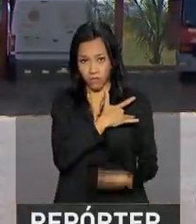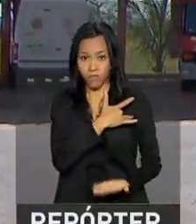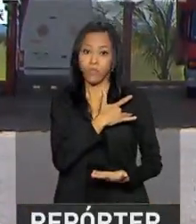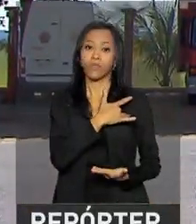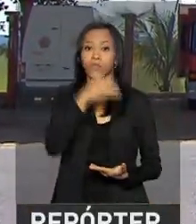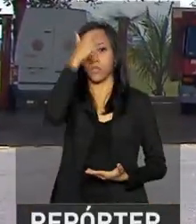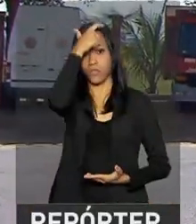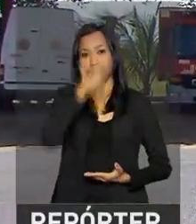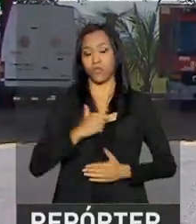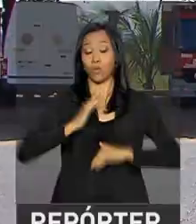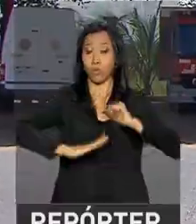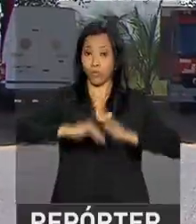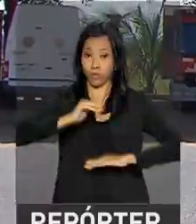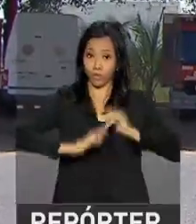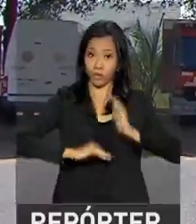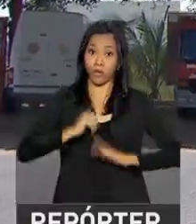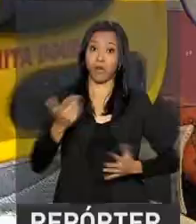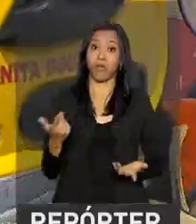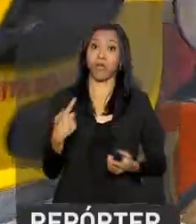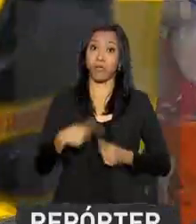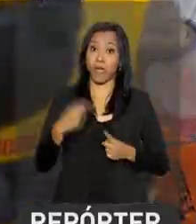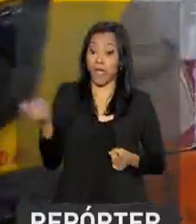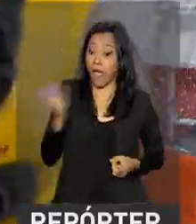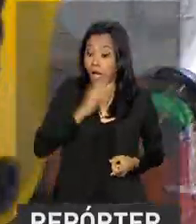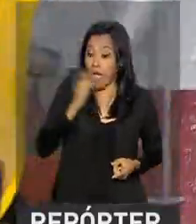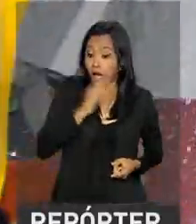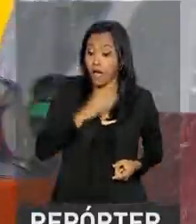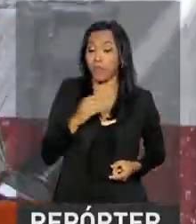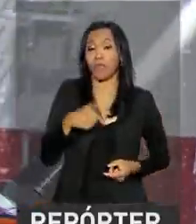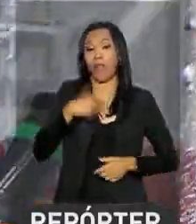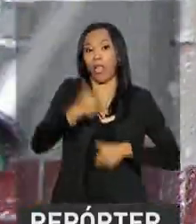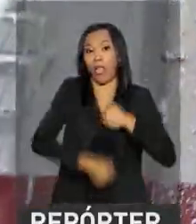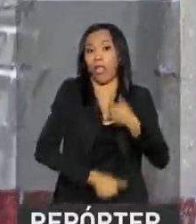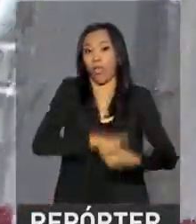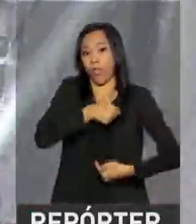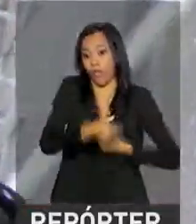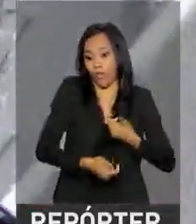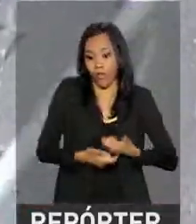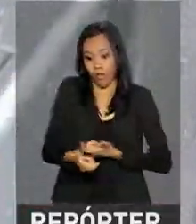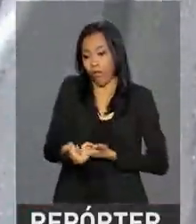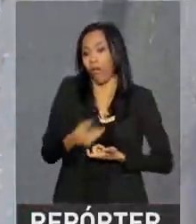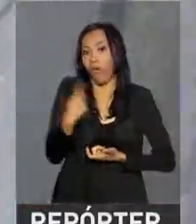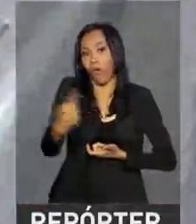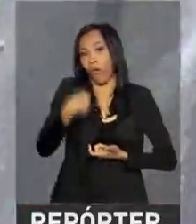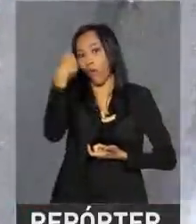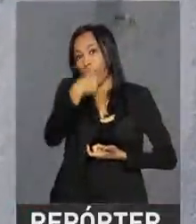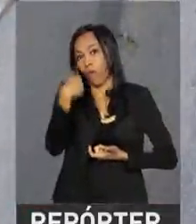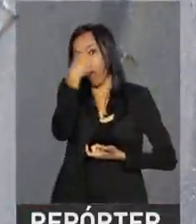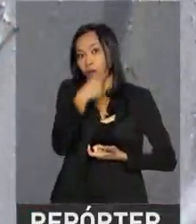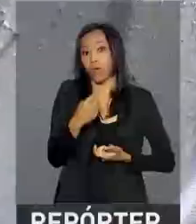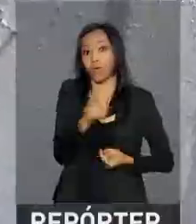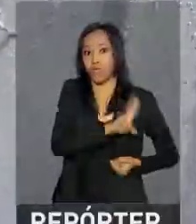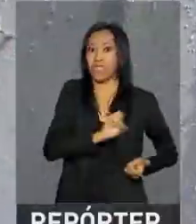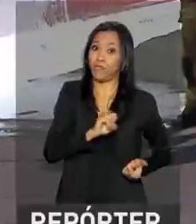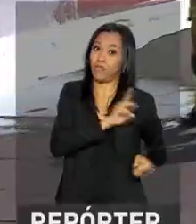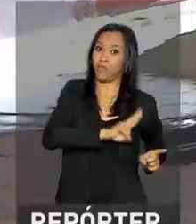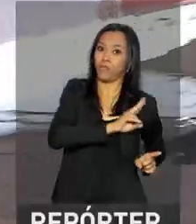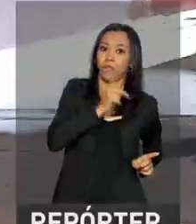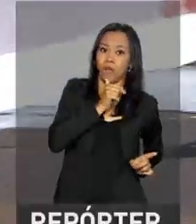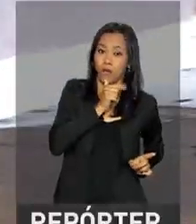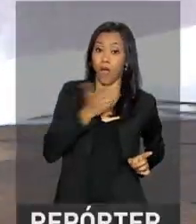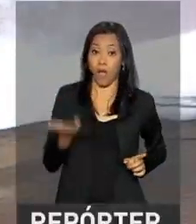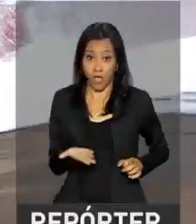combate seja mais rápido também, desgastando assim menos o bombeiro, né? Então ele tem uma série de eficiências, evita que tenha rescaldo e por aí vai. E